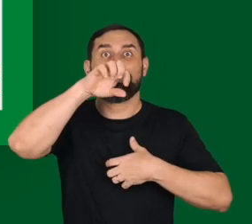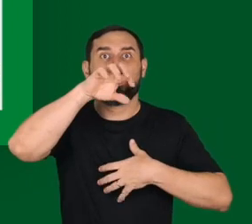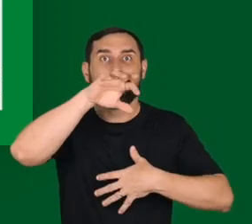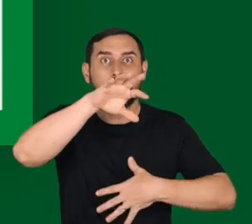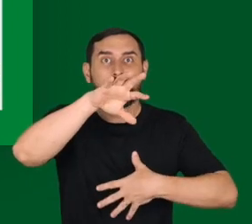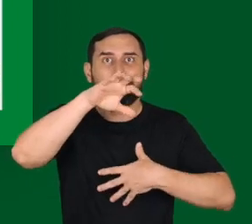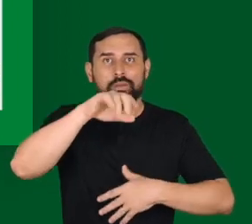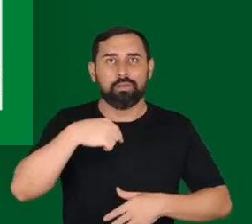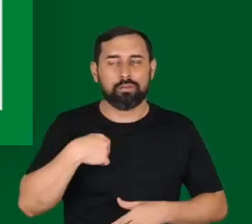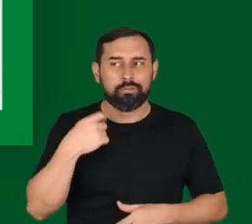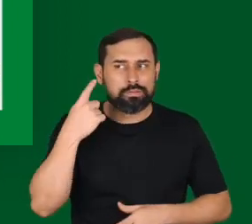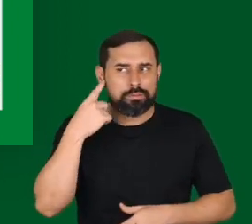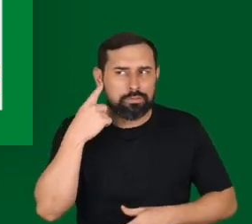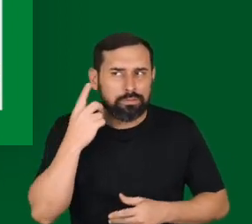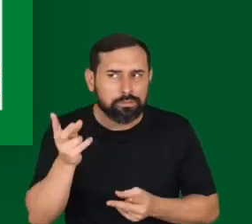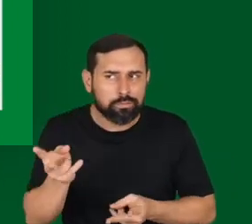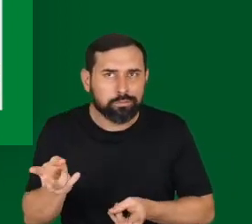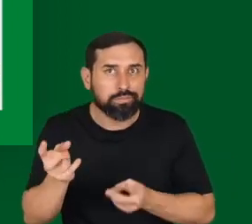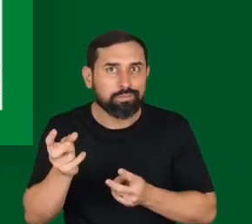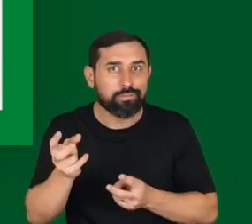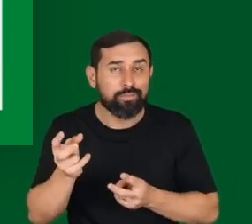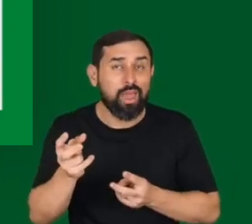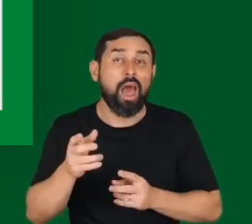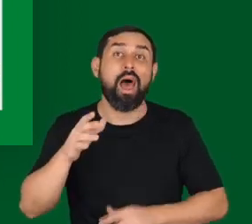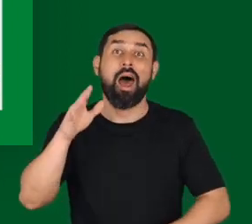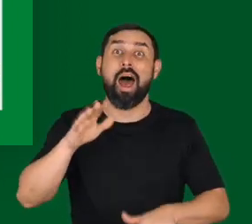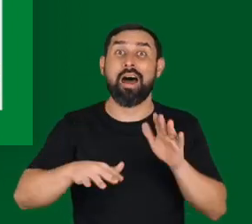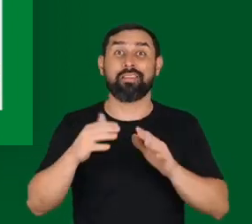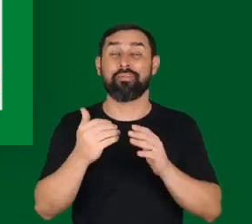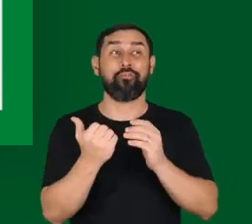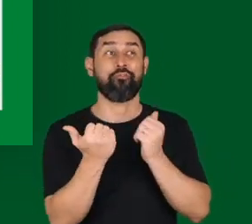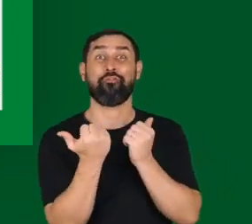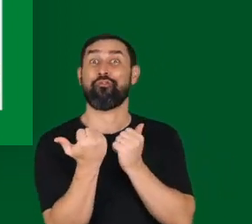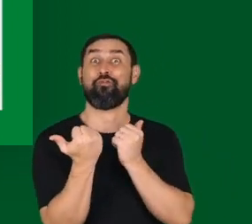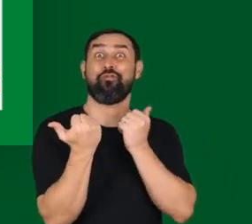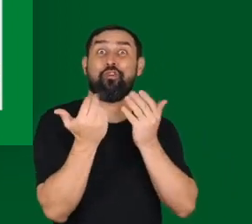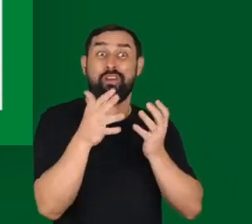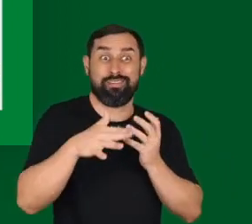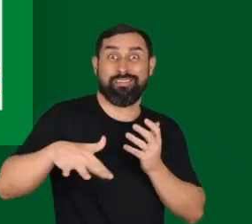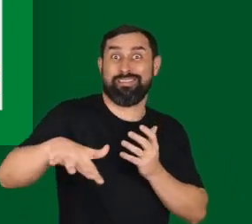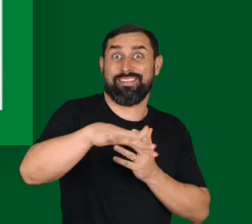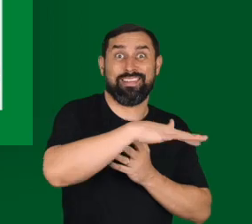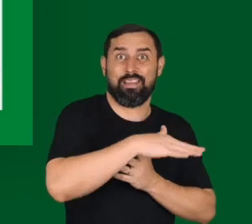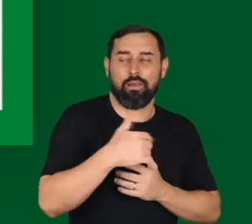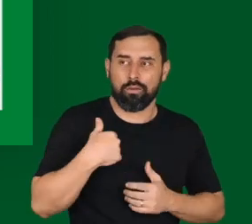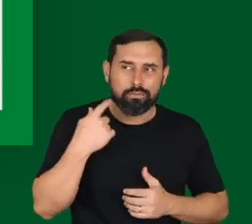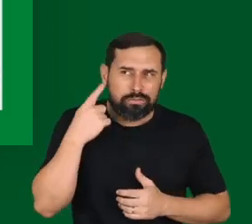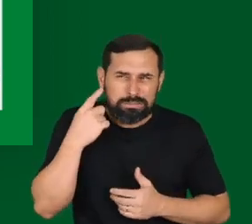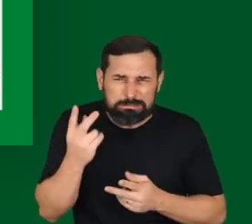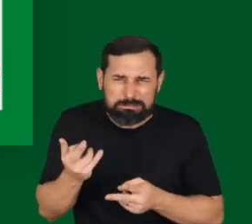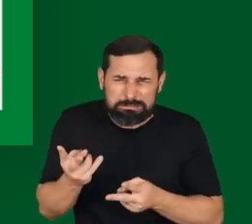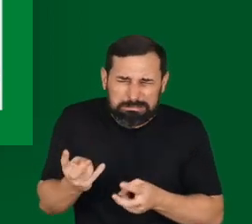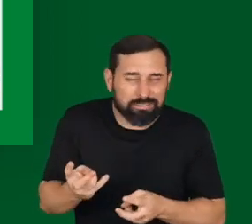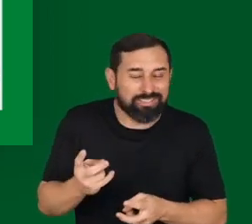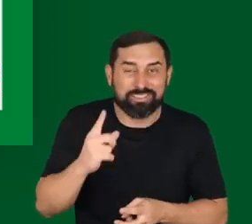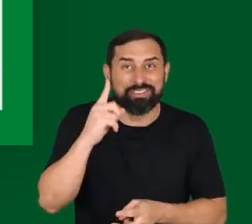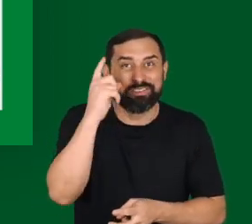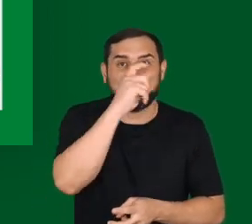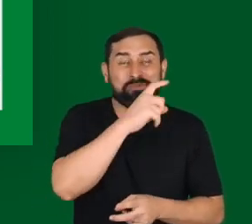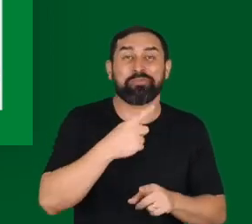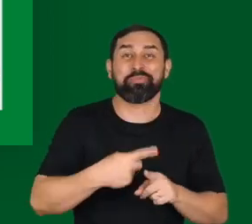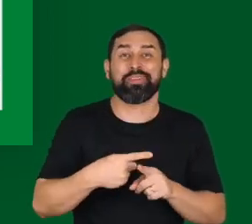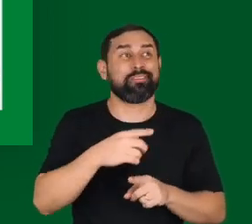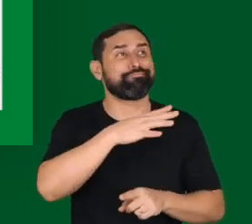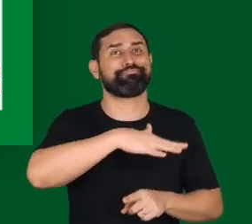A ausculta, né? Então, no pré-hospitalar, às vezes a gente vai ter dificuldade de fazer a ausculta, principalmente se a gente não tiver um